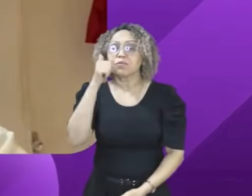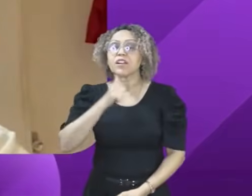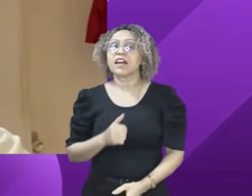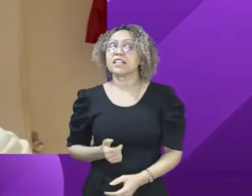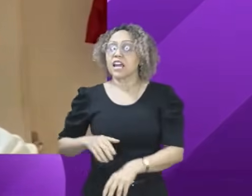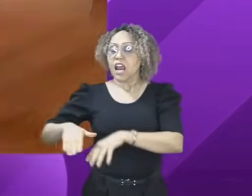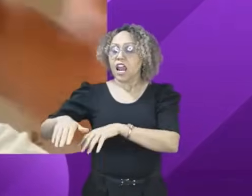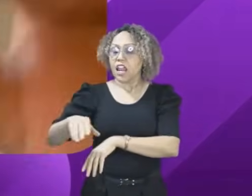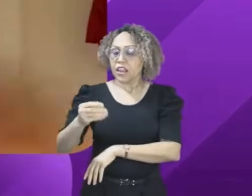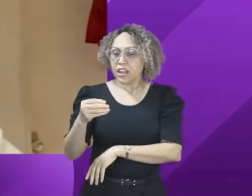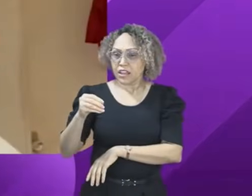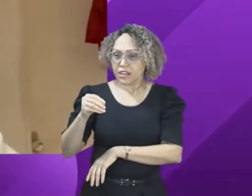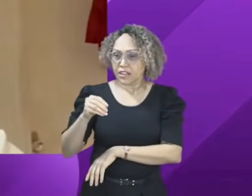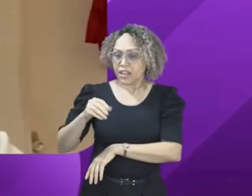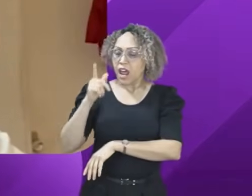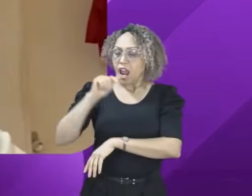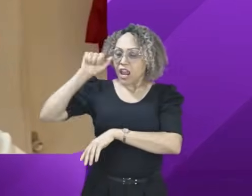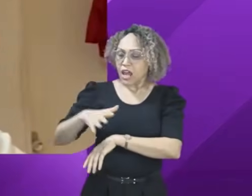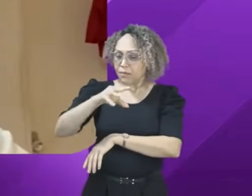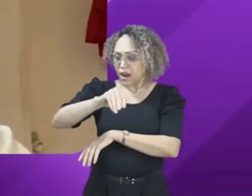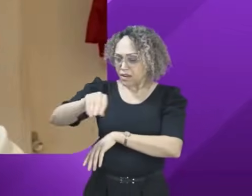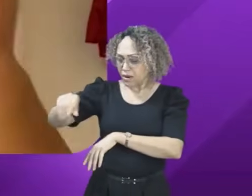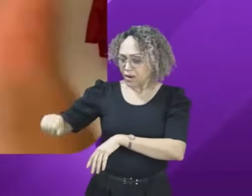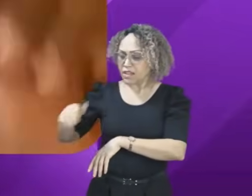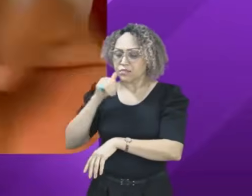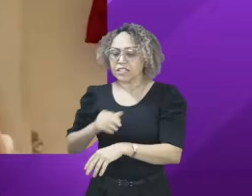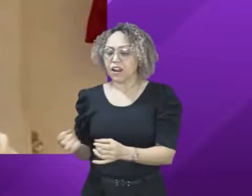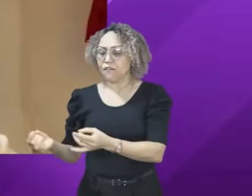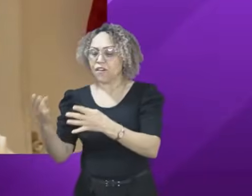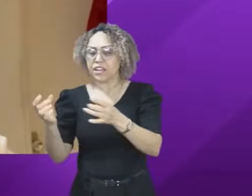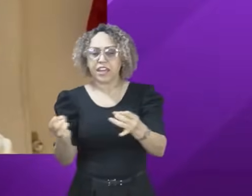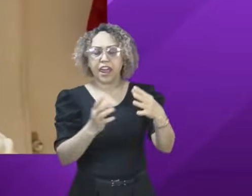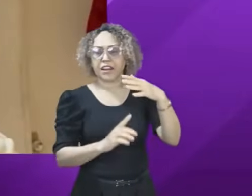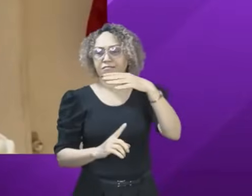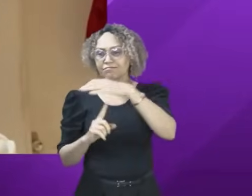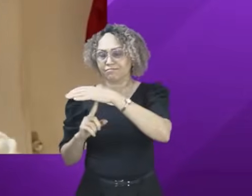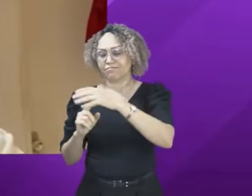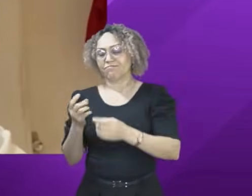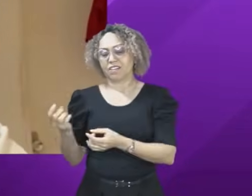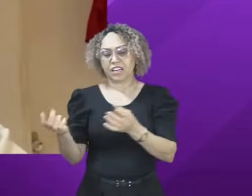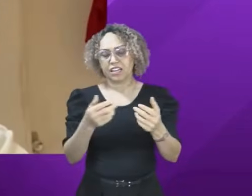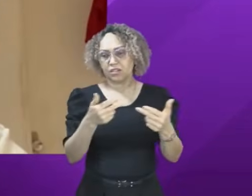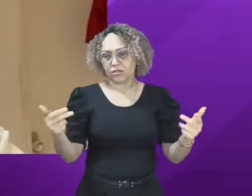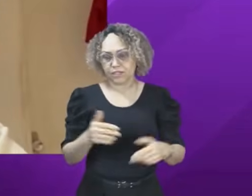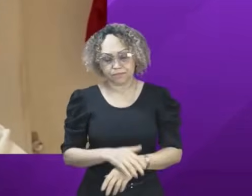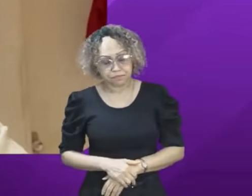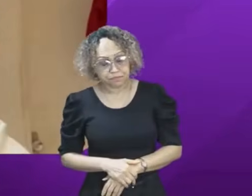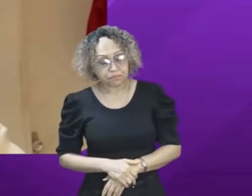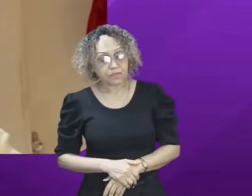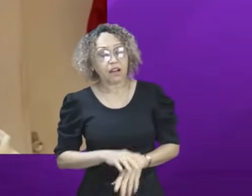fazer esse horizonte com essas mulheres. Falar da luta intercessorial é reconhecer marcadores